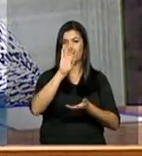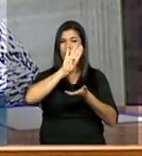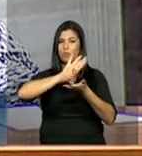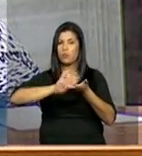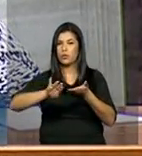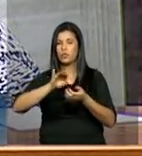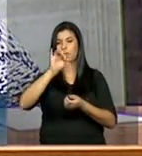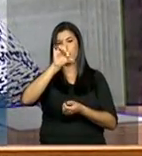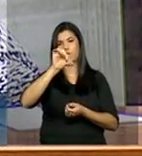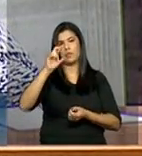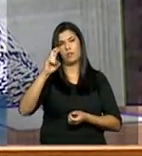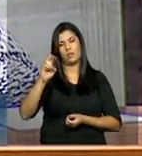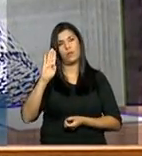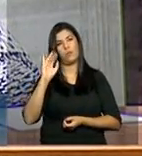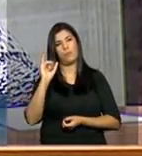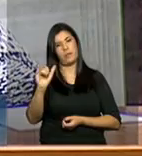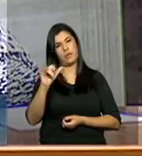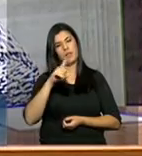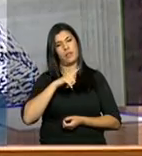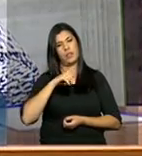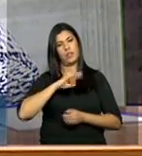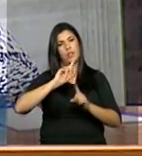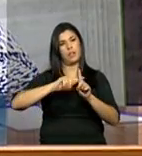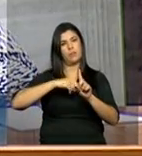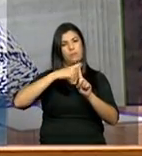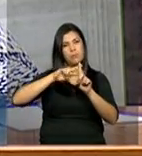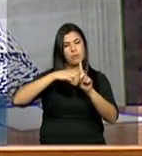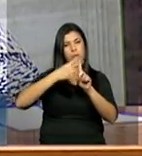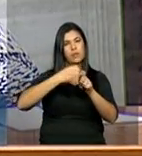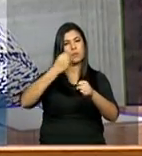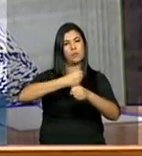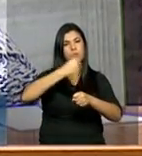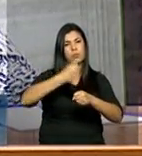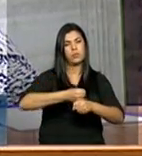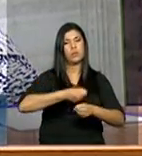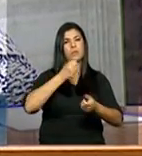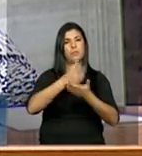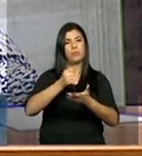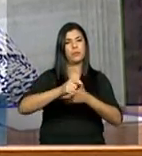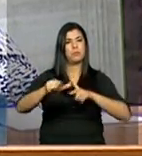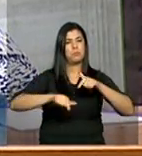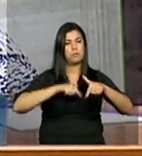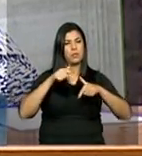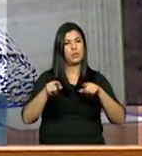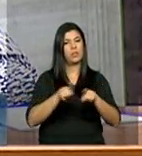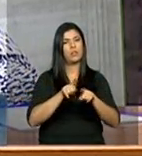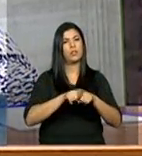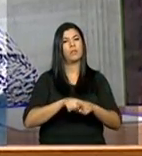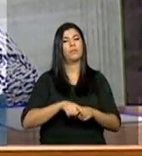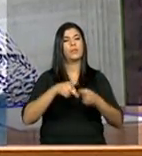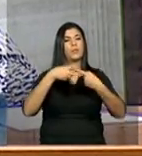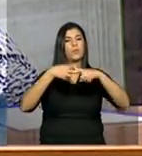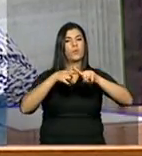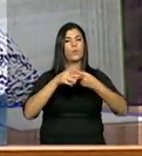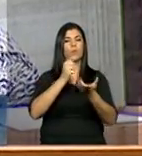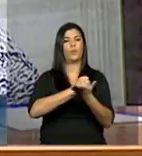1 trilhão e 66, que tem aumentos de escopo de obra e que tem também os reajustes de contrato que